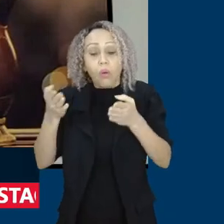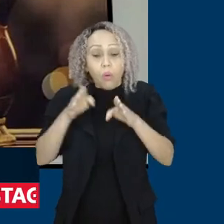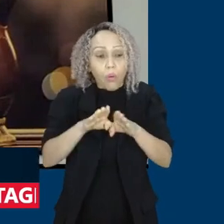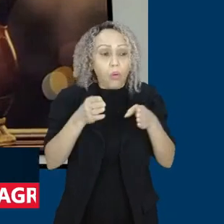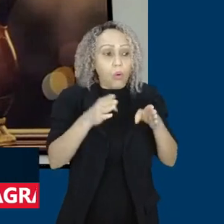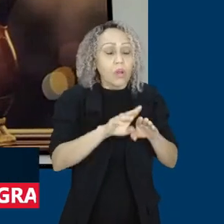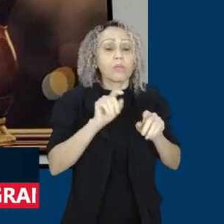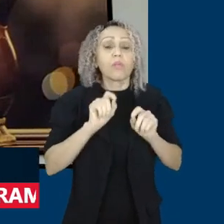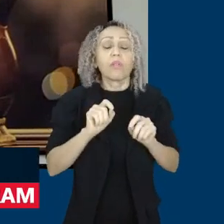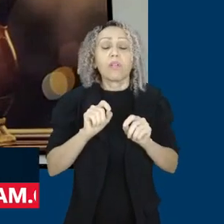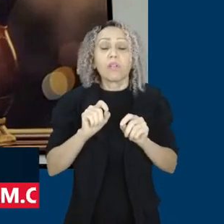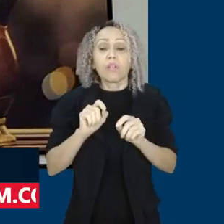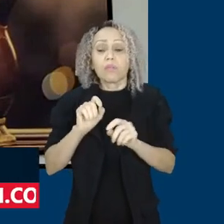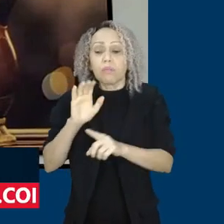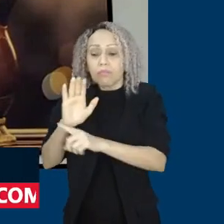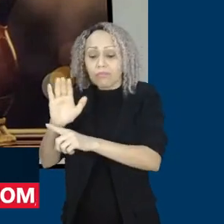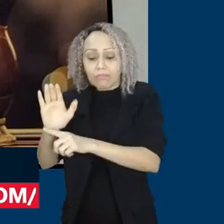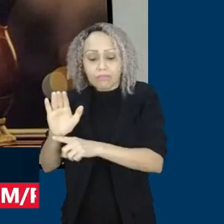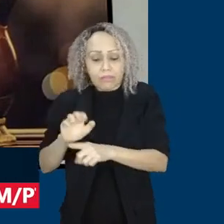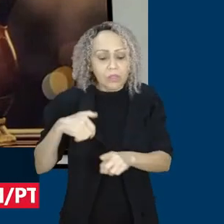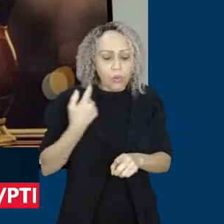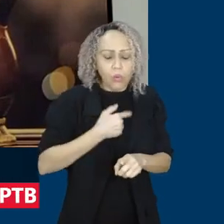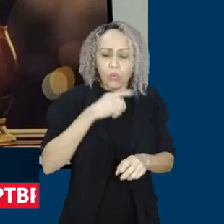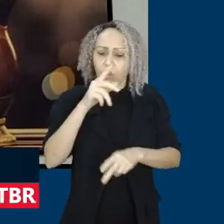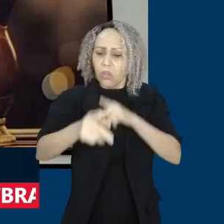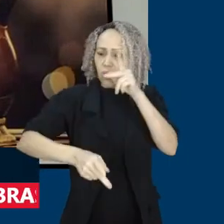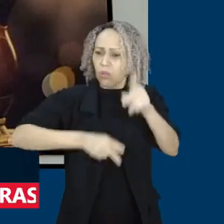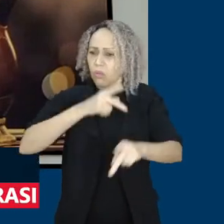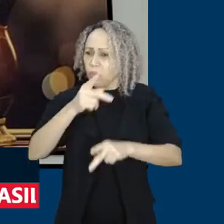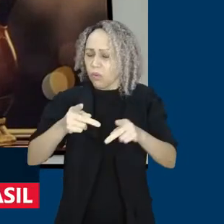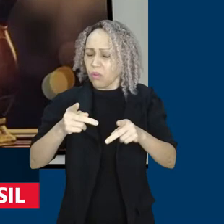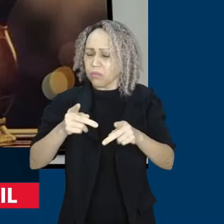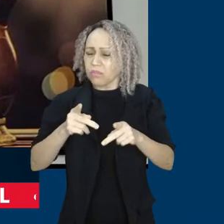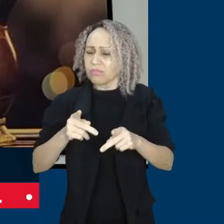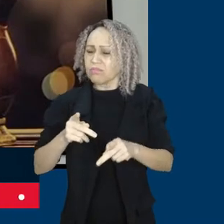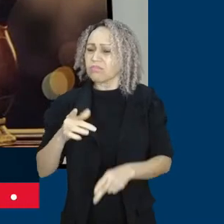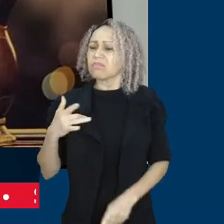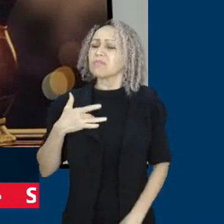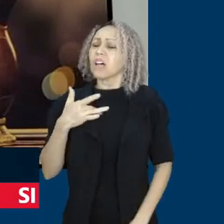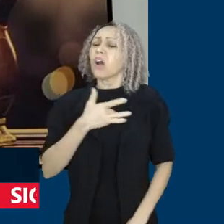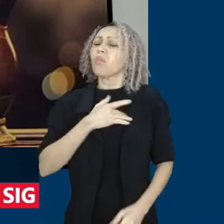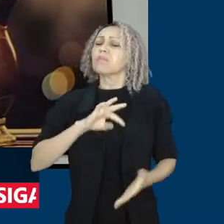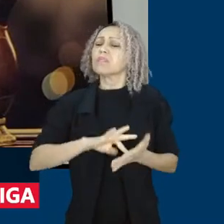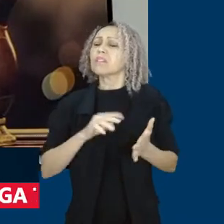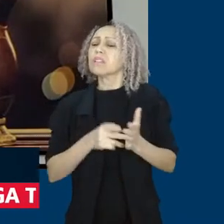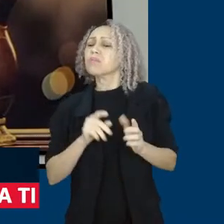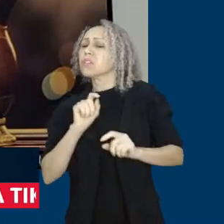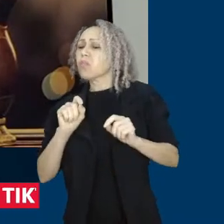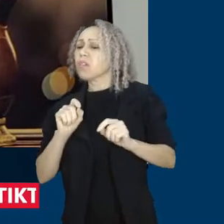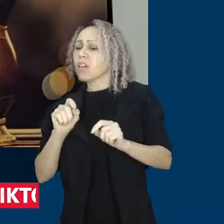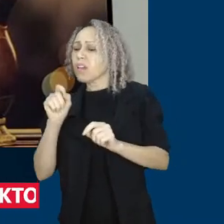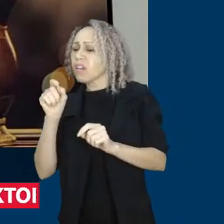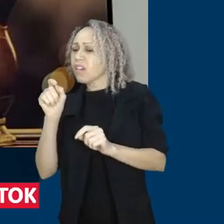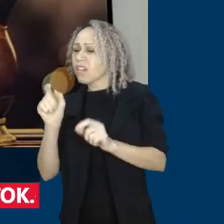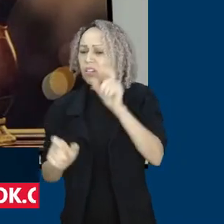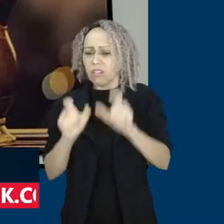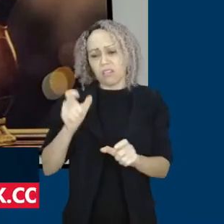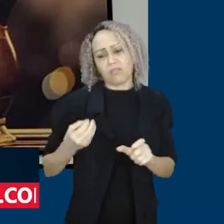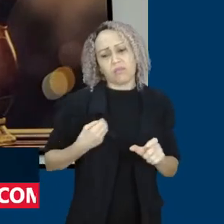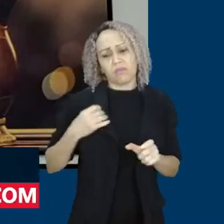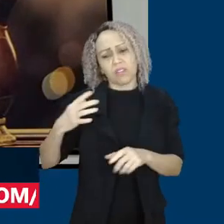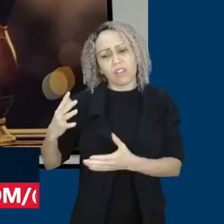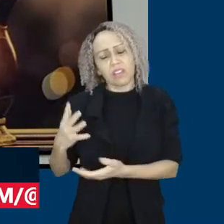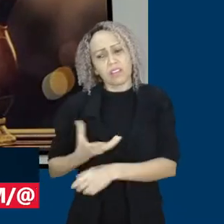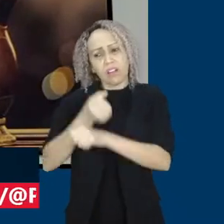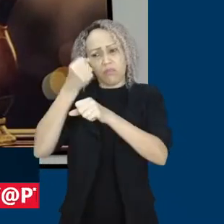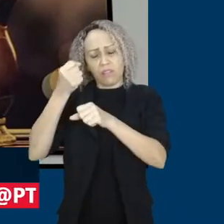atender o nosso povo que saúde significa salvar vidas não tem dinheiro para o programa